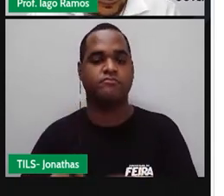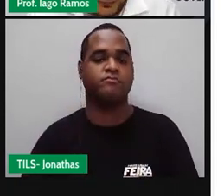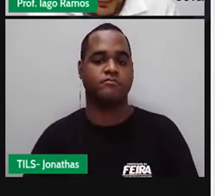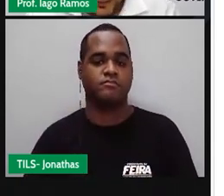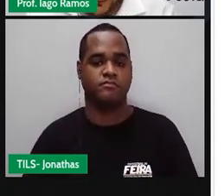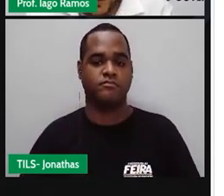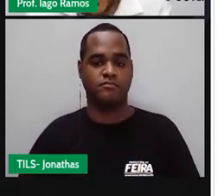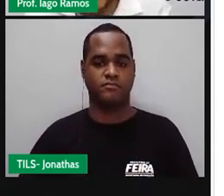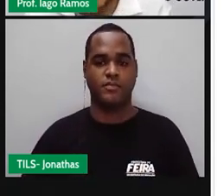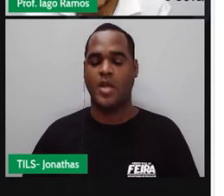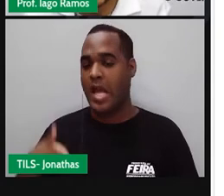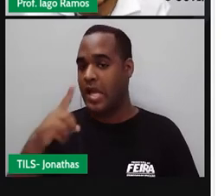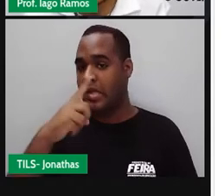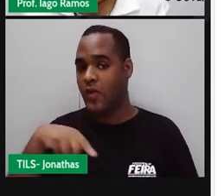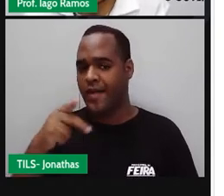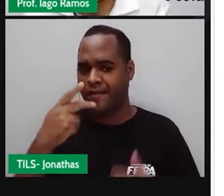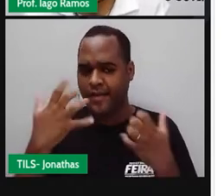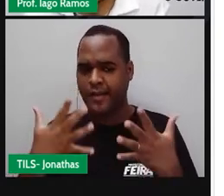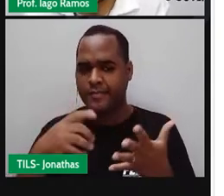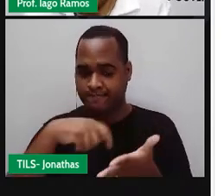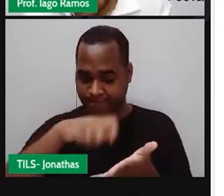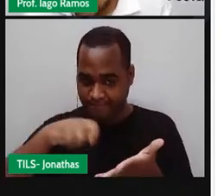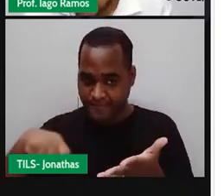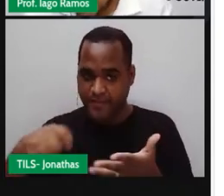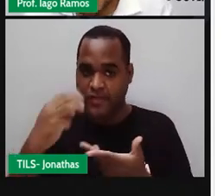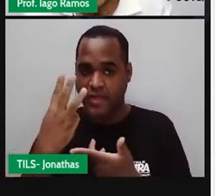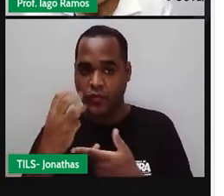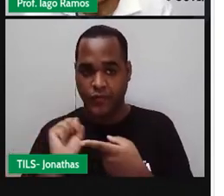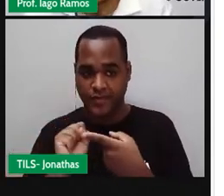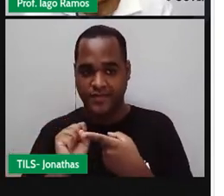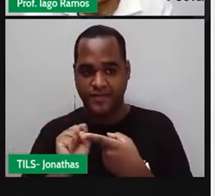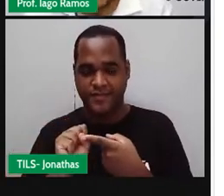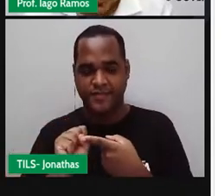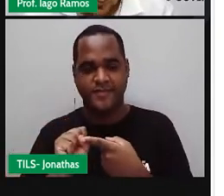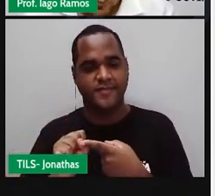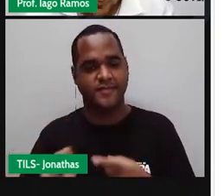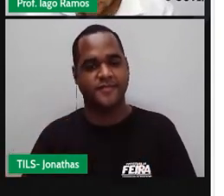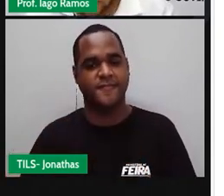e nós vamos escrever isso para as oitavas